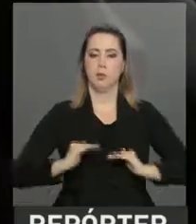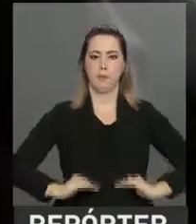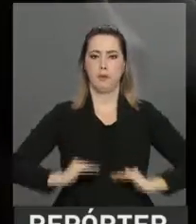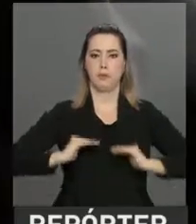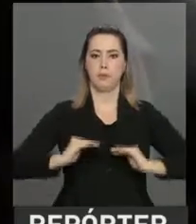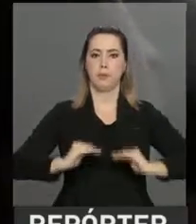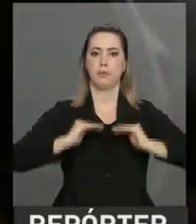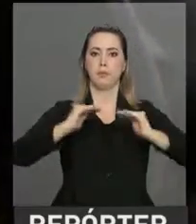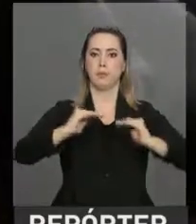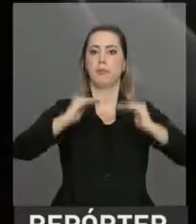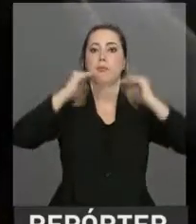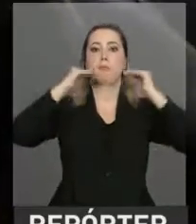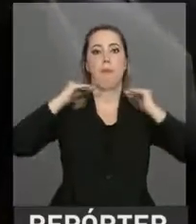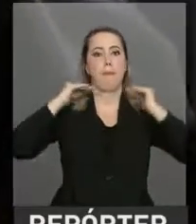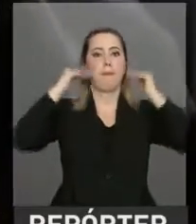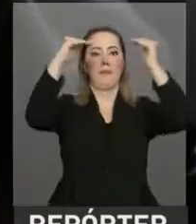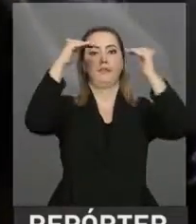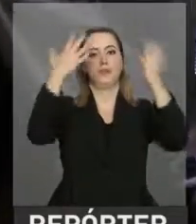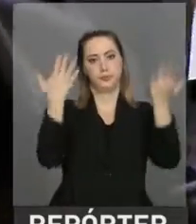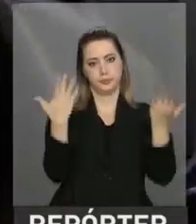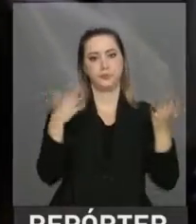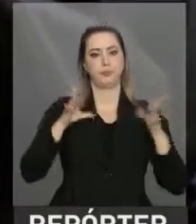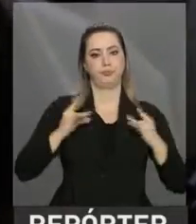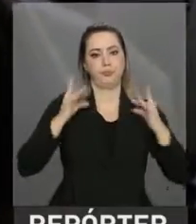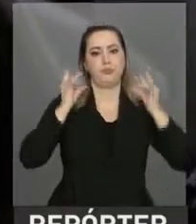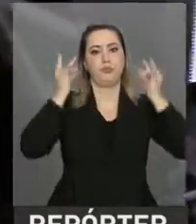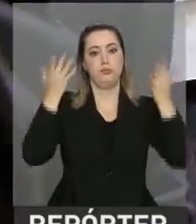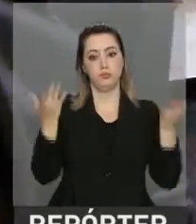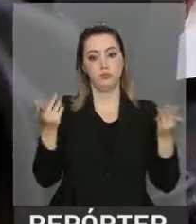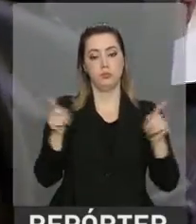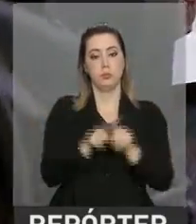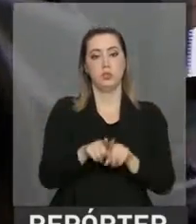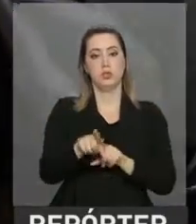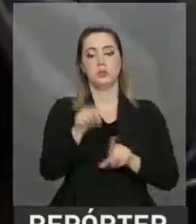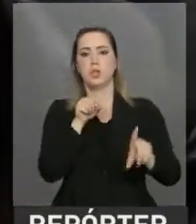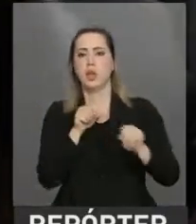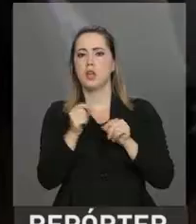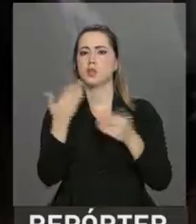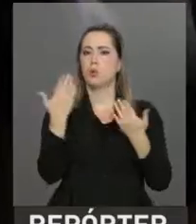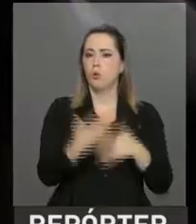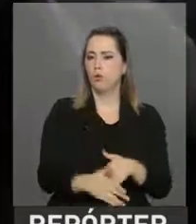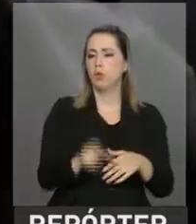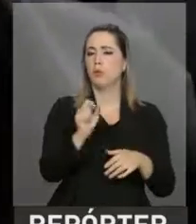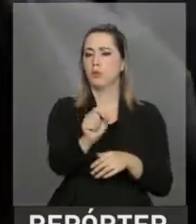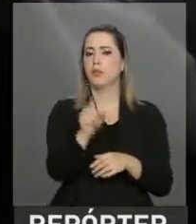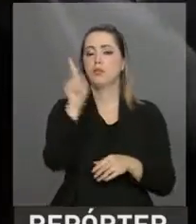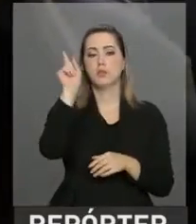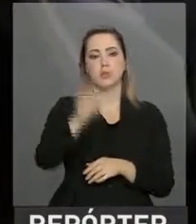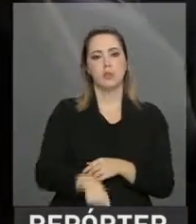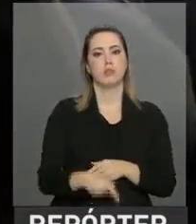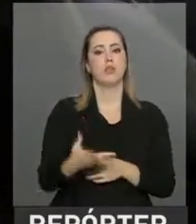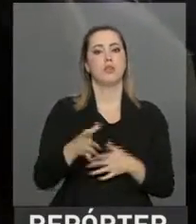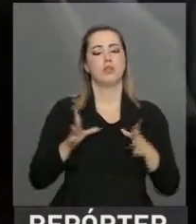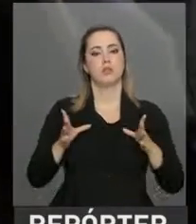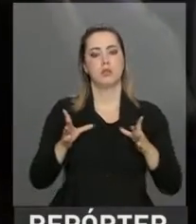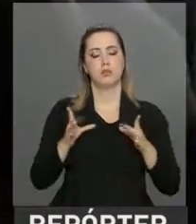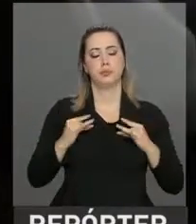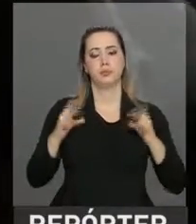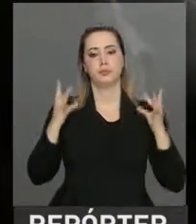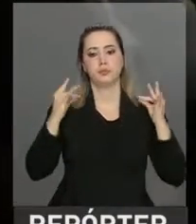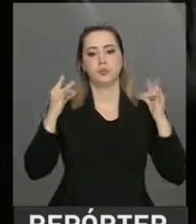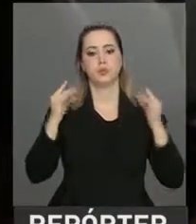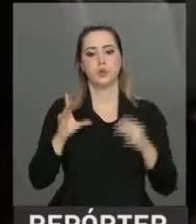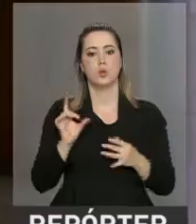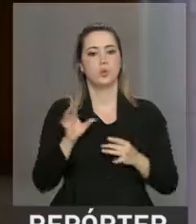e chegarem até o topo. E, sobretudo, o processo seletivo das forças hoje é altamente meritocrático e